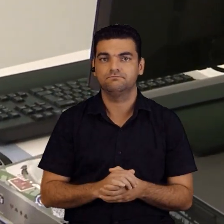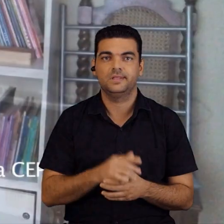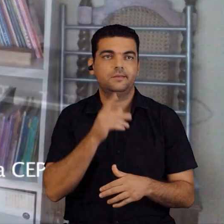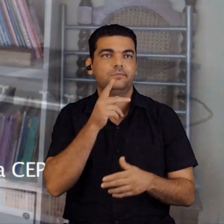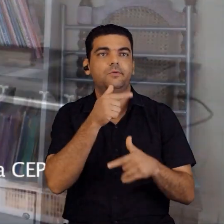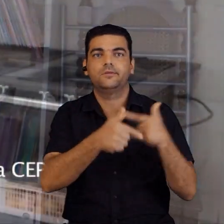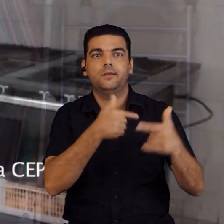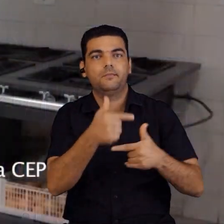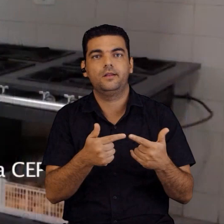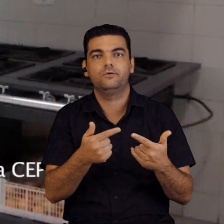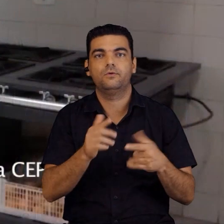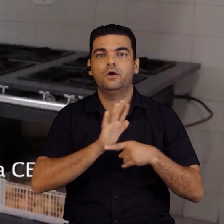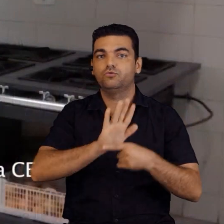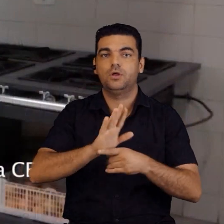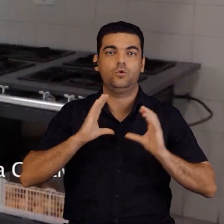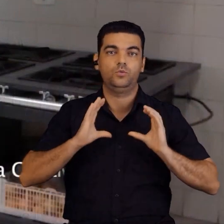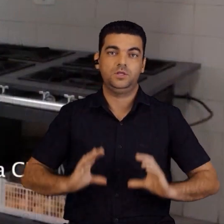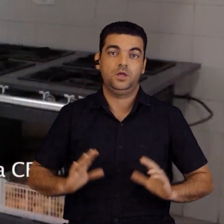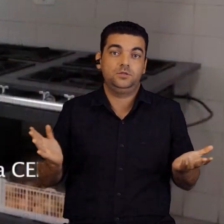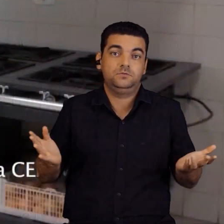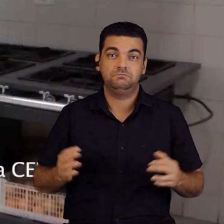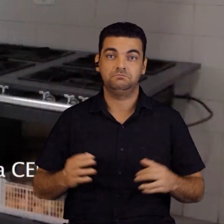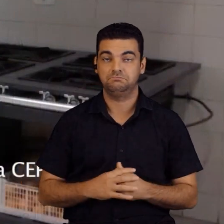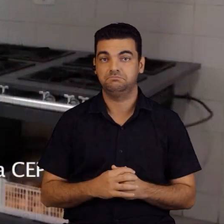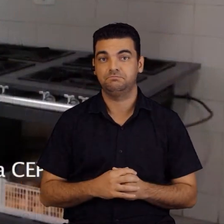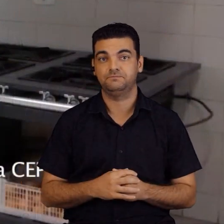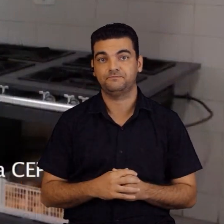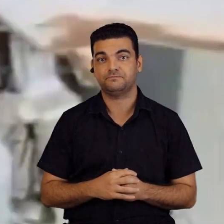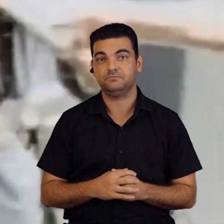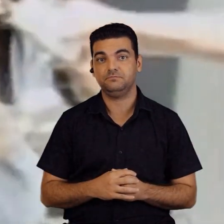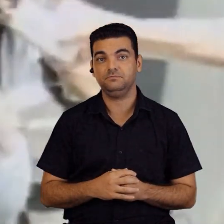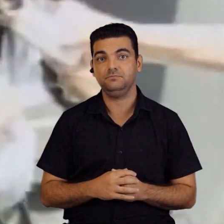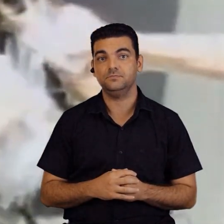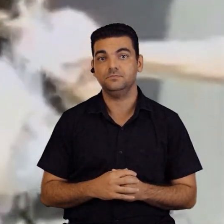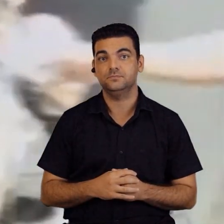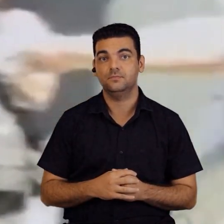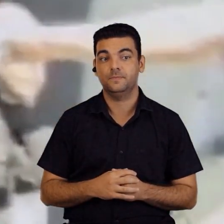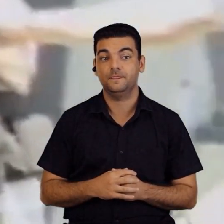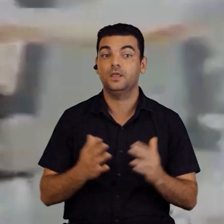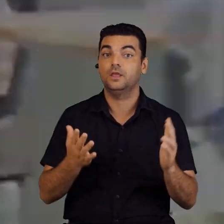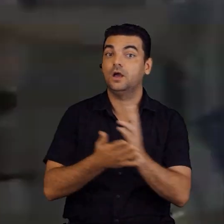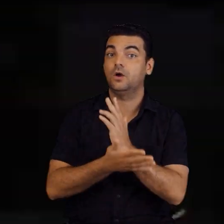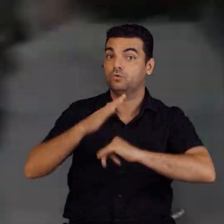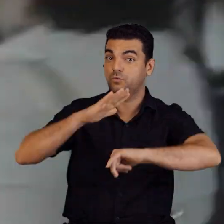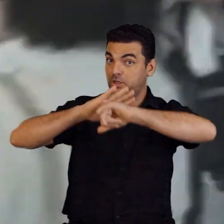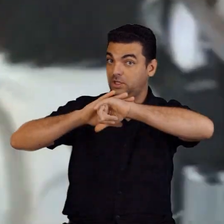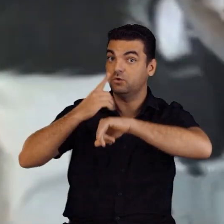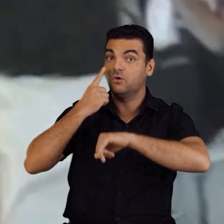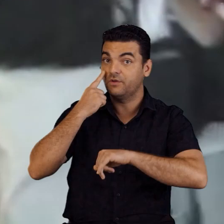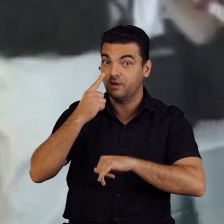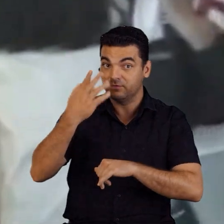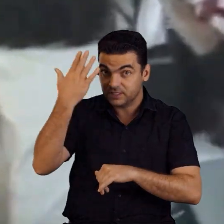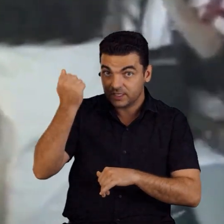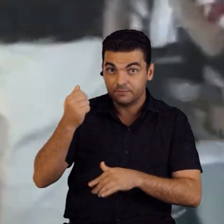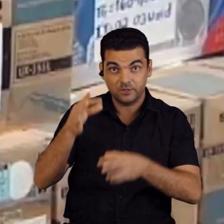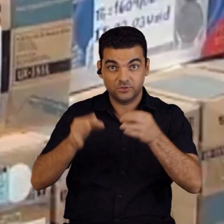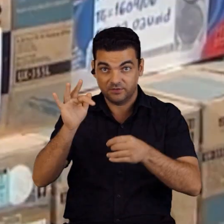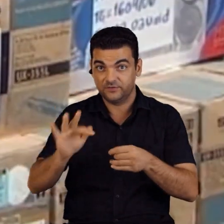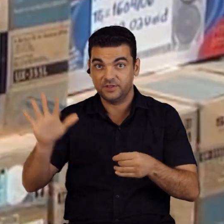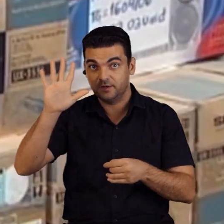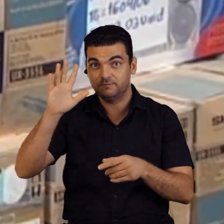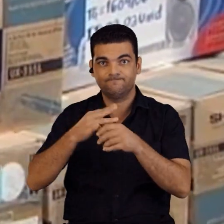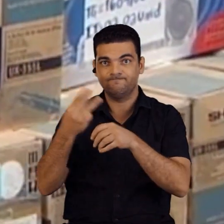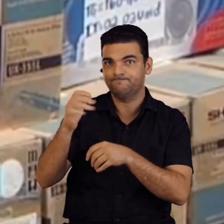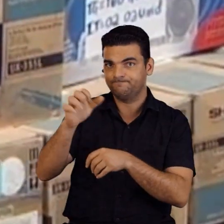efetivo, como prestação de serviços à comunidade. Sequência de vídeos. E Dois por homens falar em entrando ao processos lado de criminais, policiais. você sabia